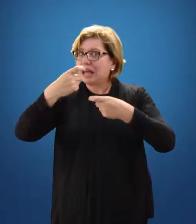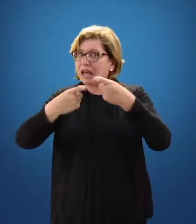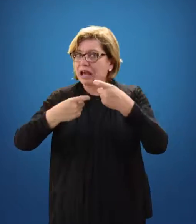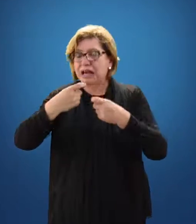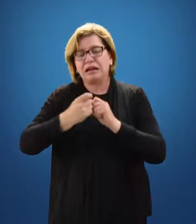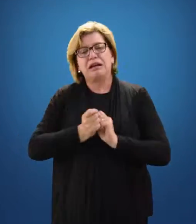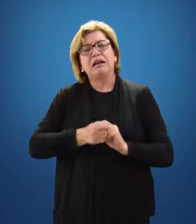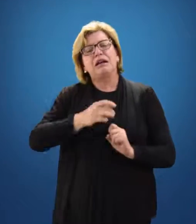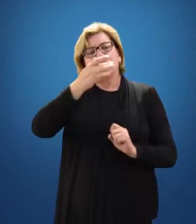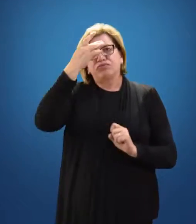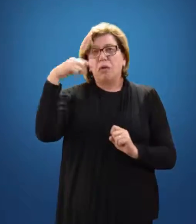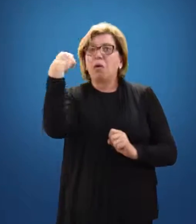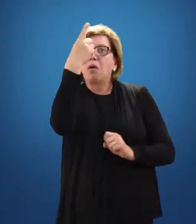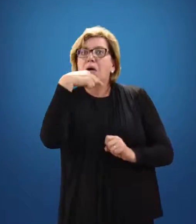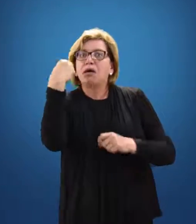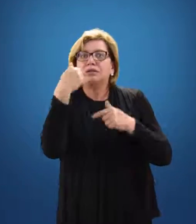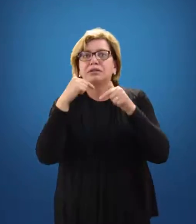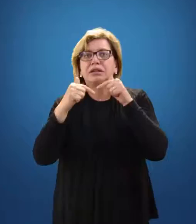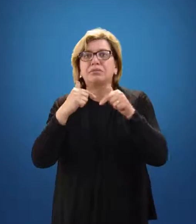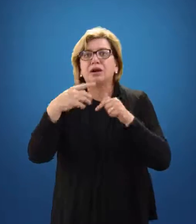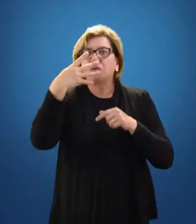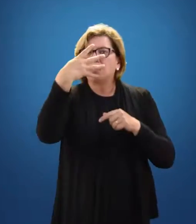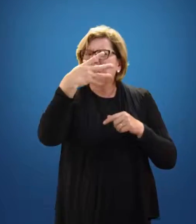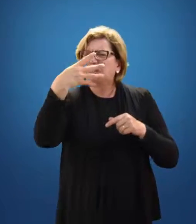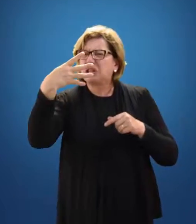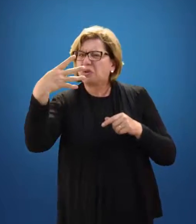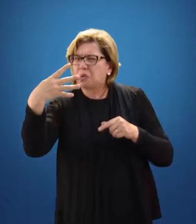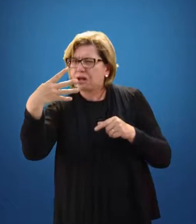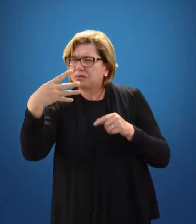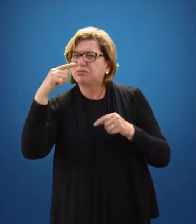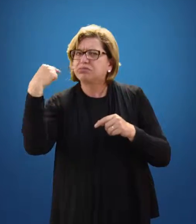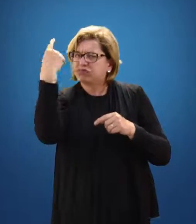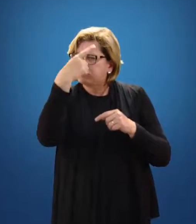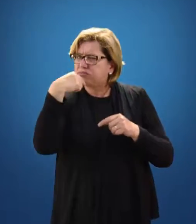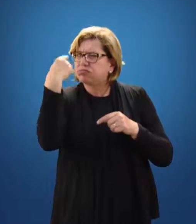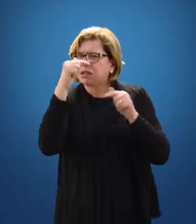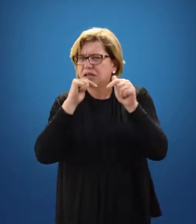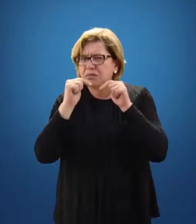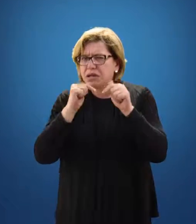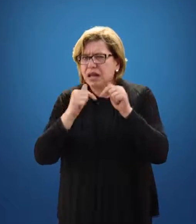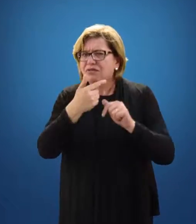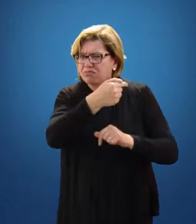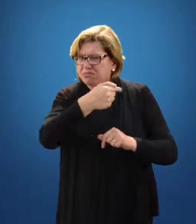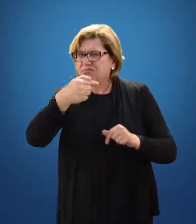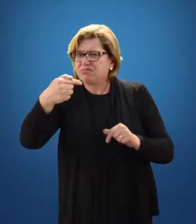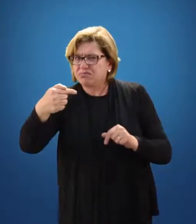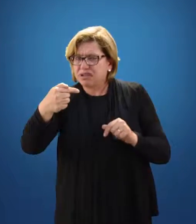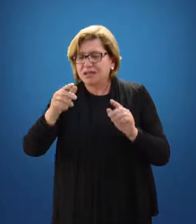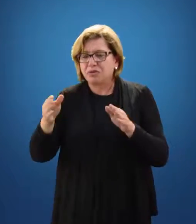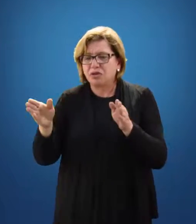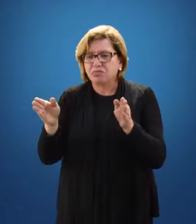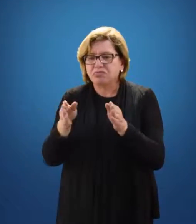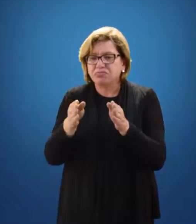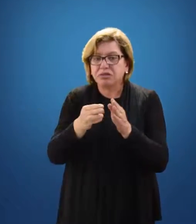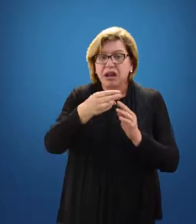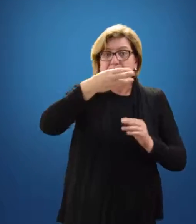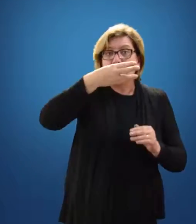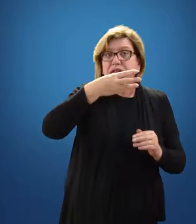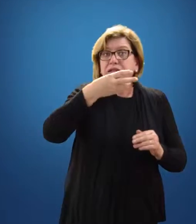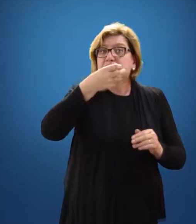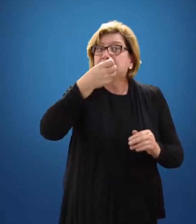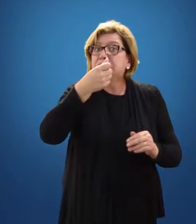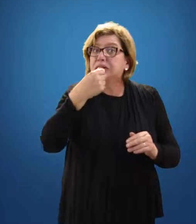de 44 horas foi diminuindo até chegar a 40, 36 horas, e agora só não reduziu